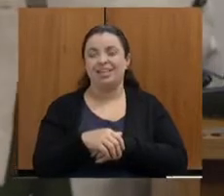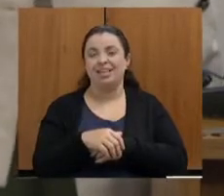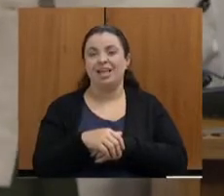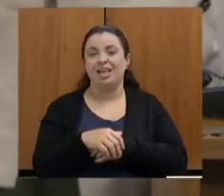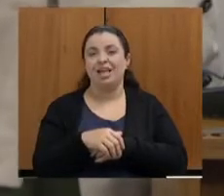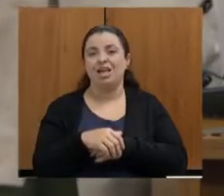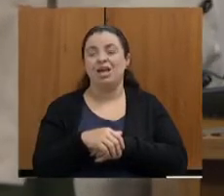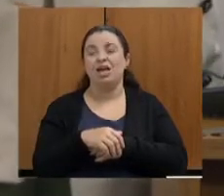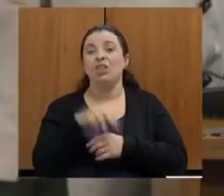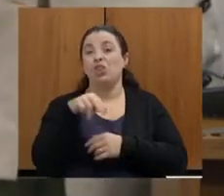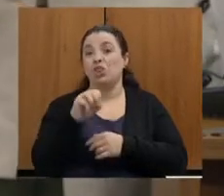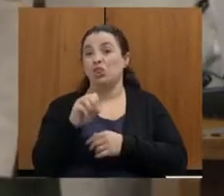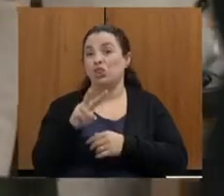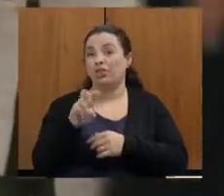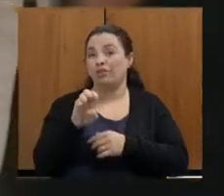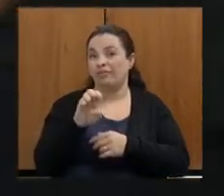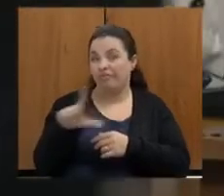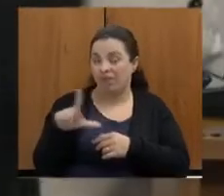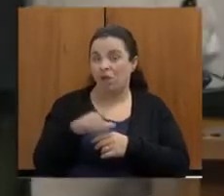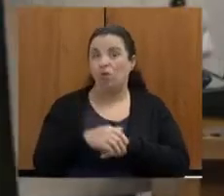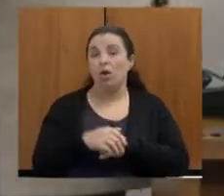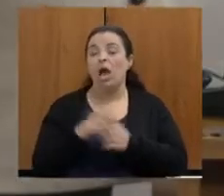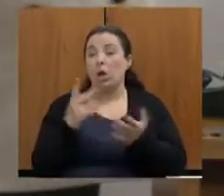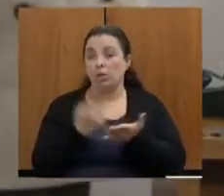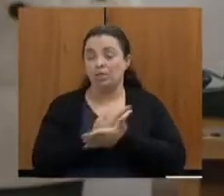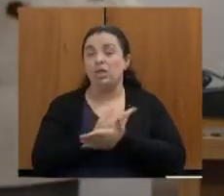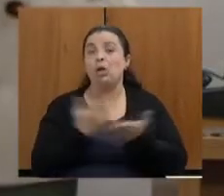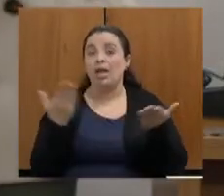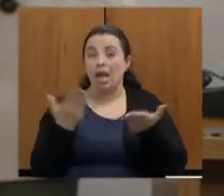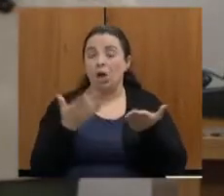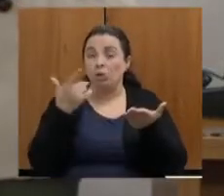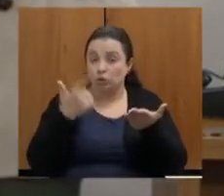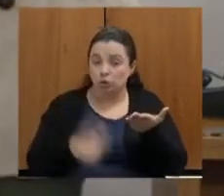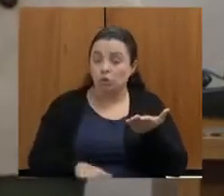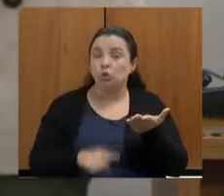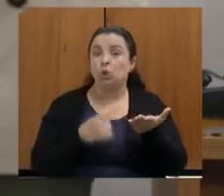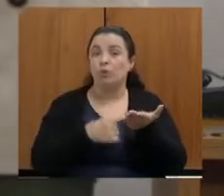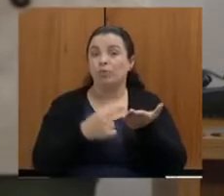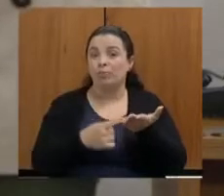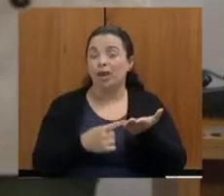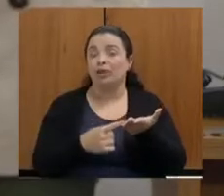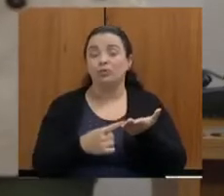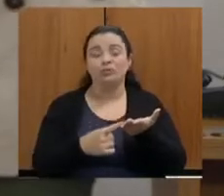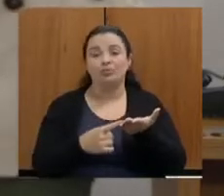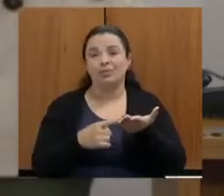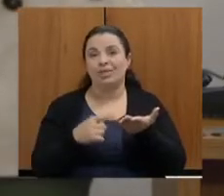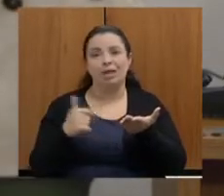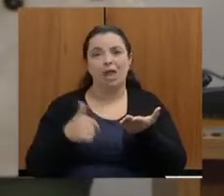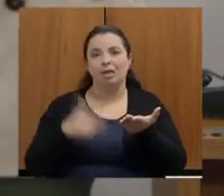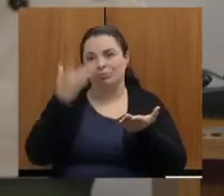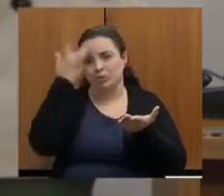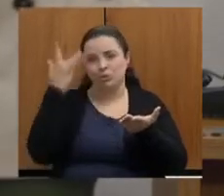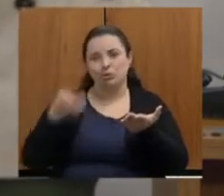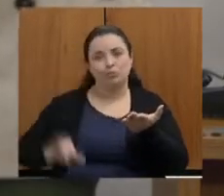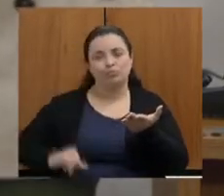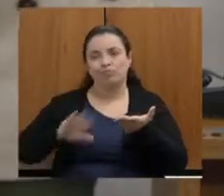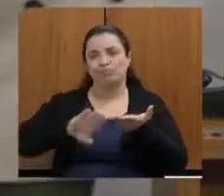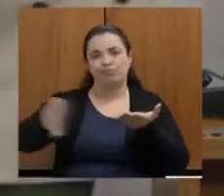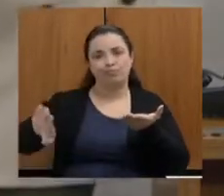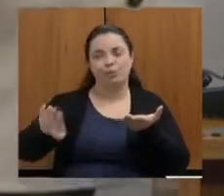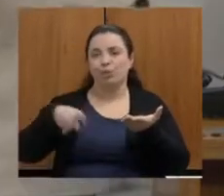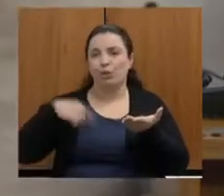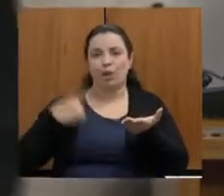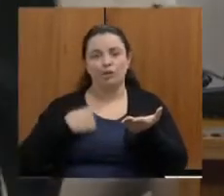novel agora vem a repactuação na mesma pegada e infelizmente estamos sem voz é a